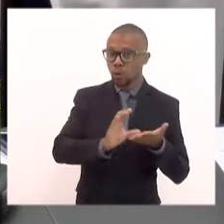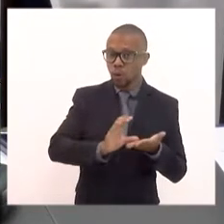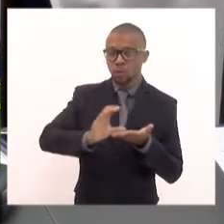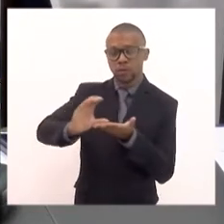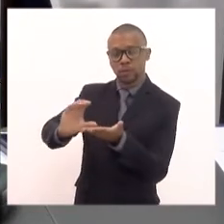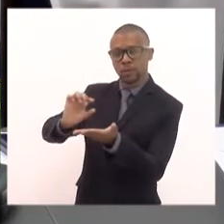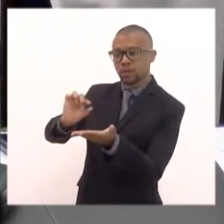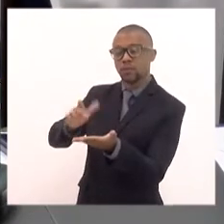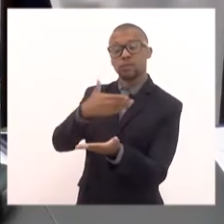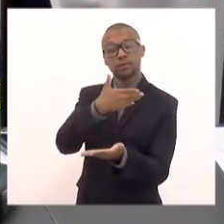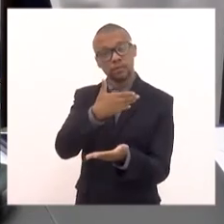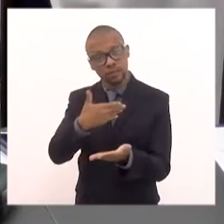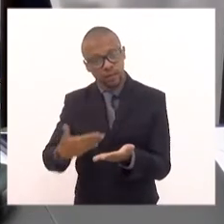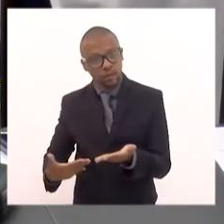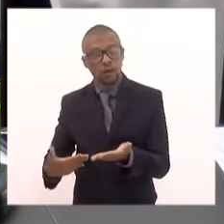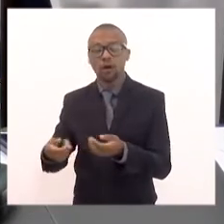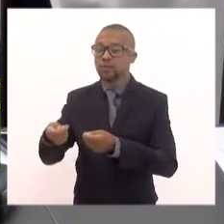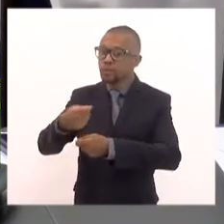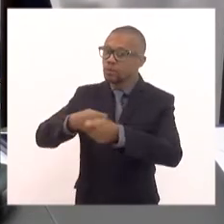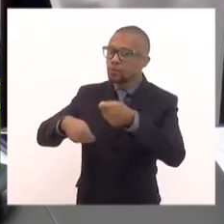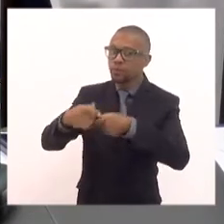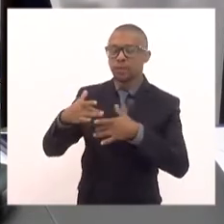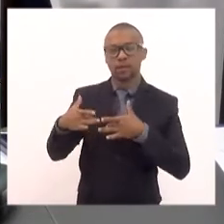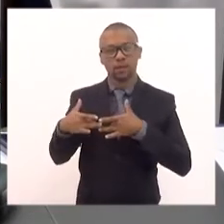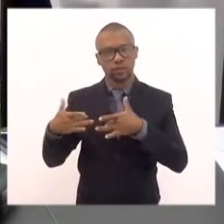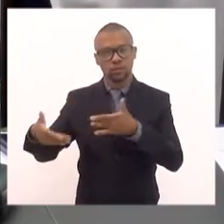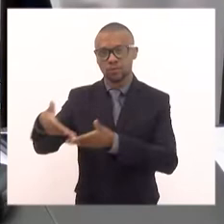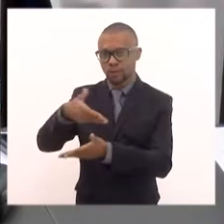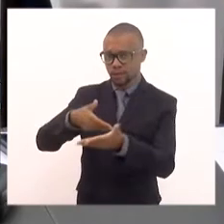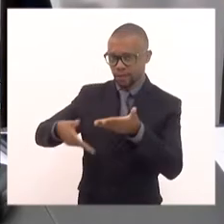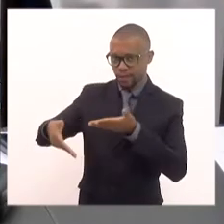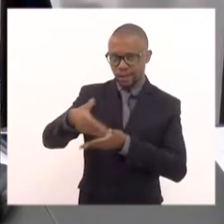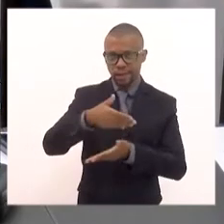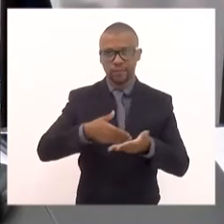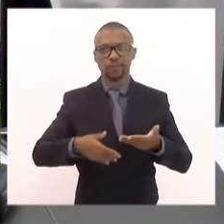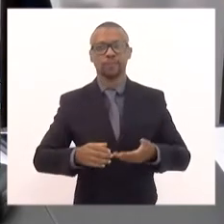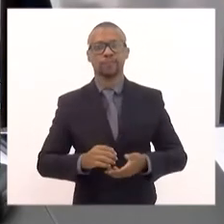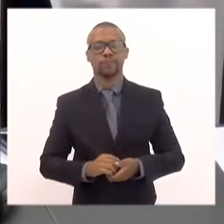do Conselho Estadual de Economia Solidária,